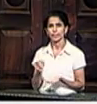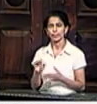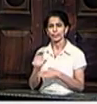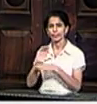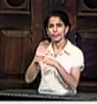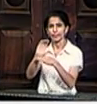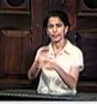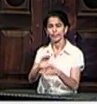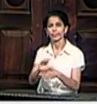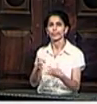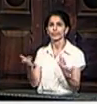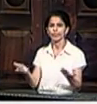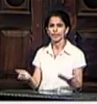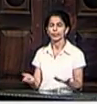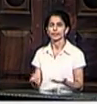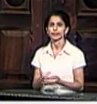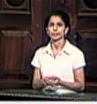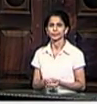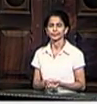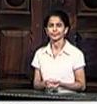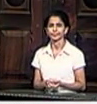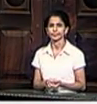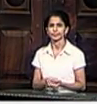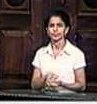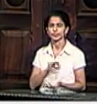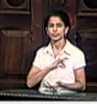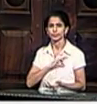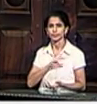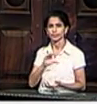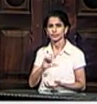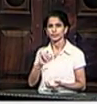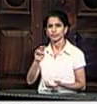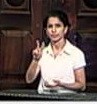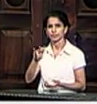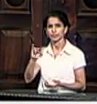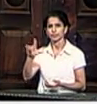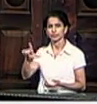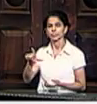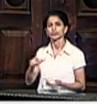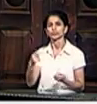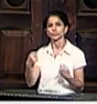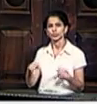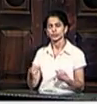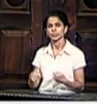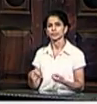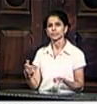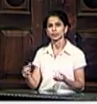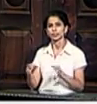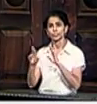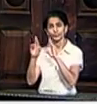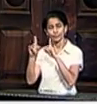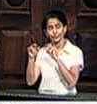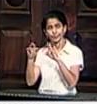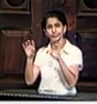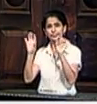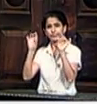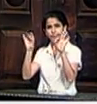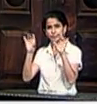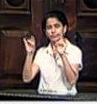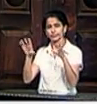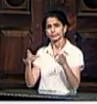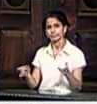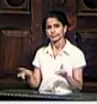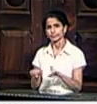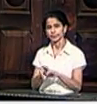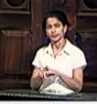Corregedoria da Polícia Civil, que deve ter um tratamento diferenciado, vão atingir a